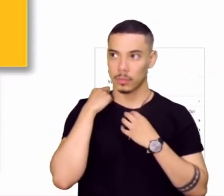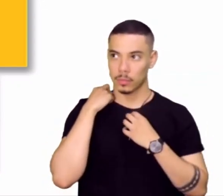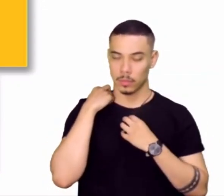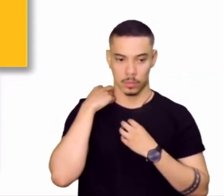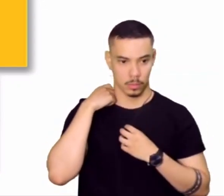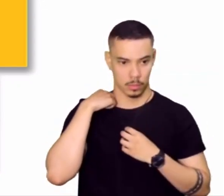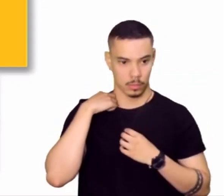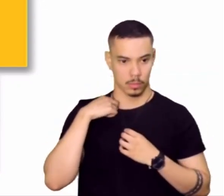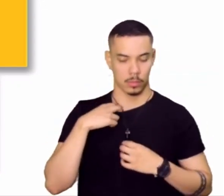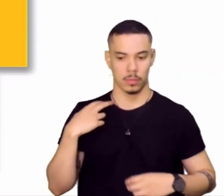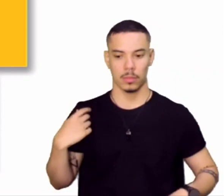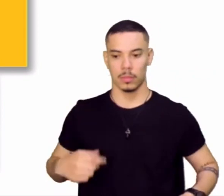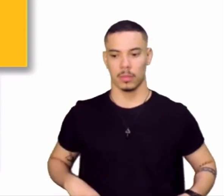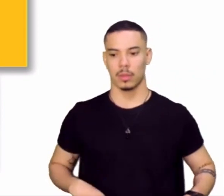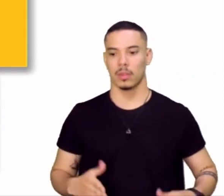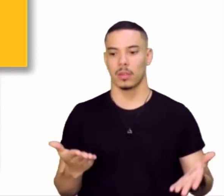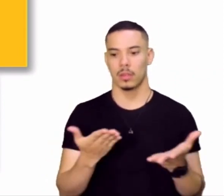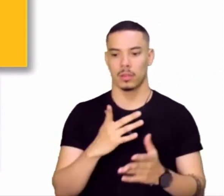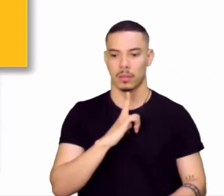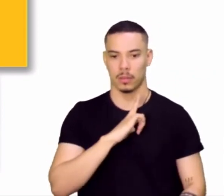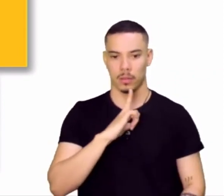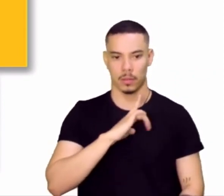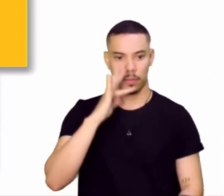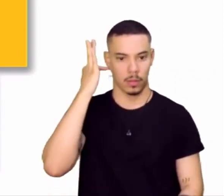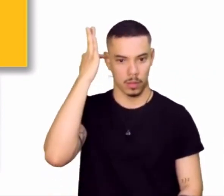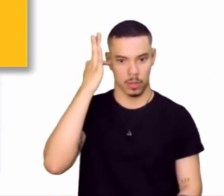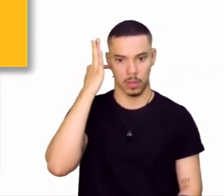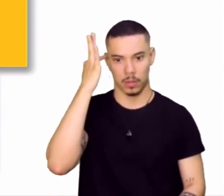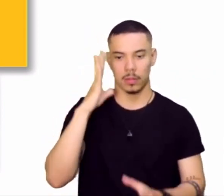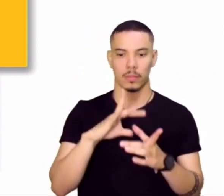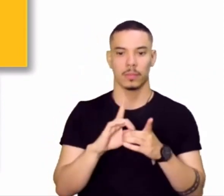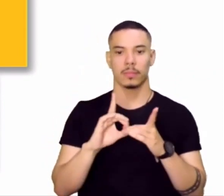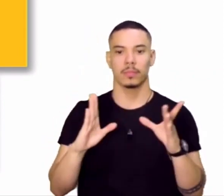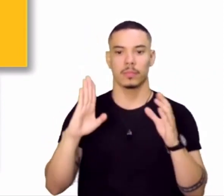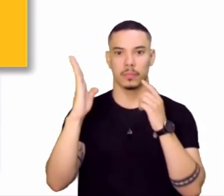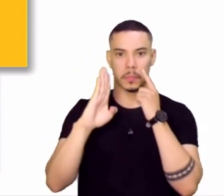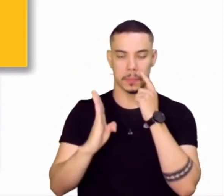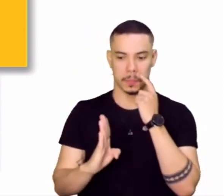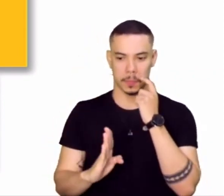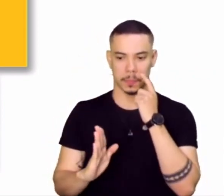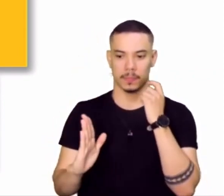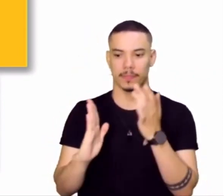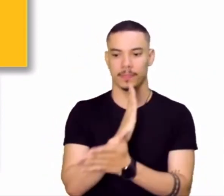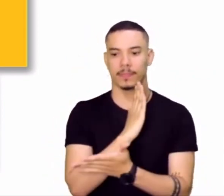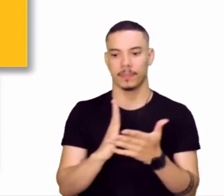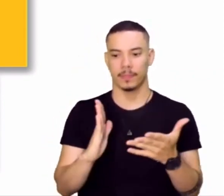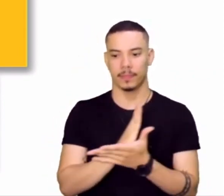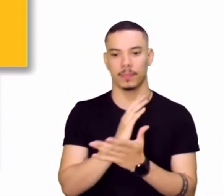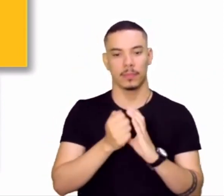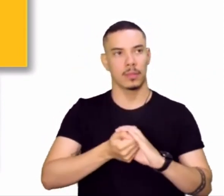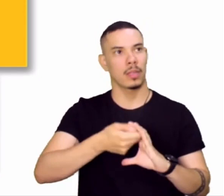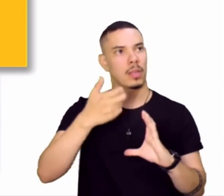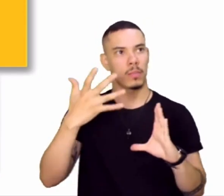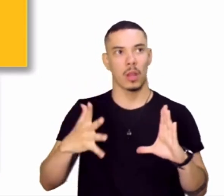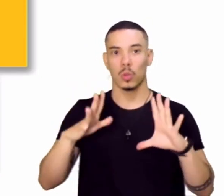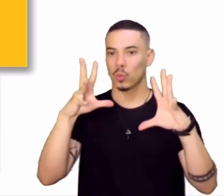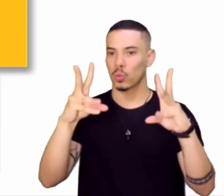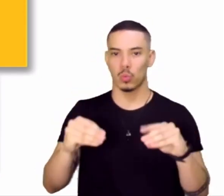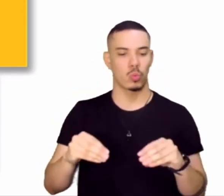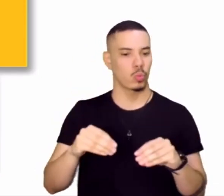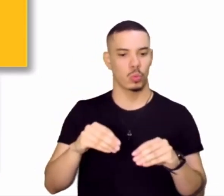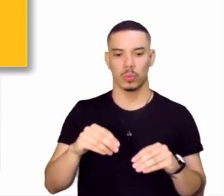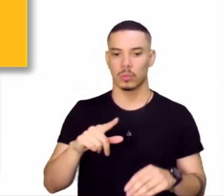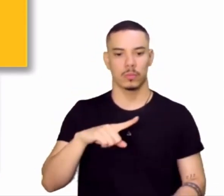e a democracia brasileira. Alguns aspectos, tá? A gente vai explanar algumas coisas, não muito, porque não há